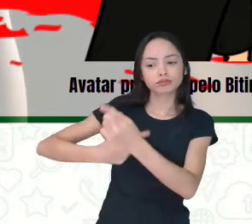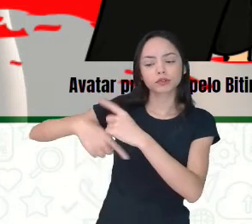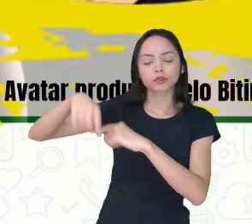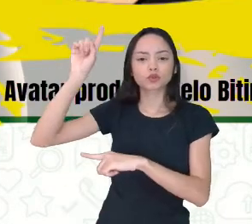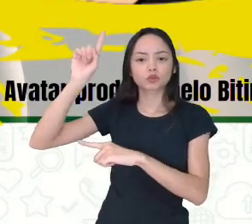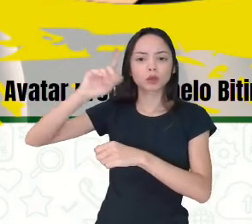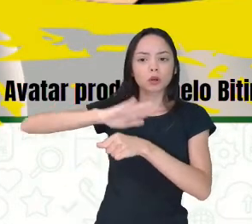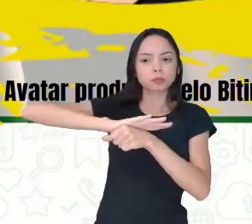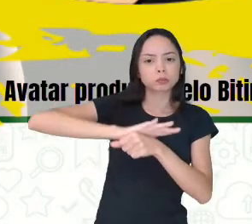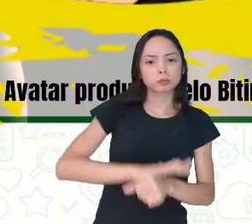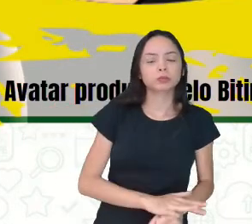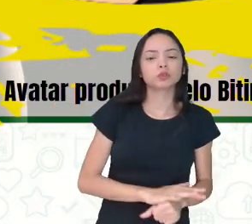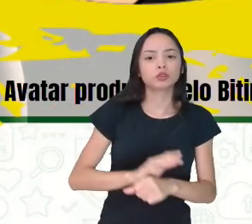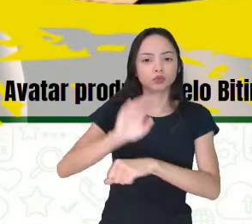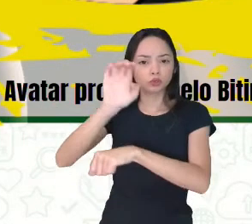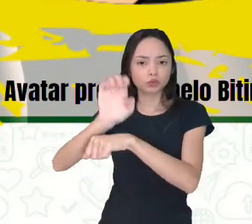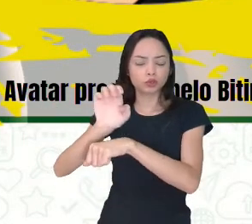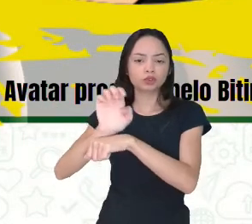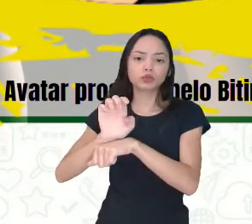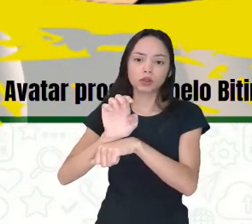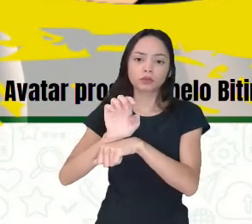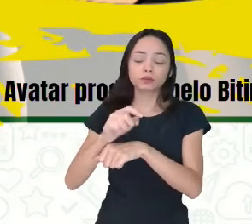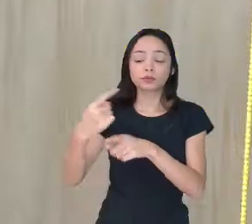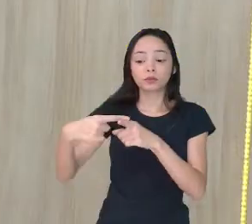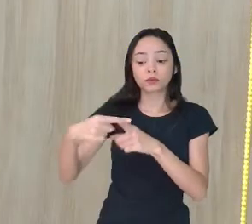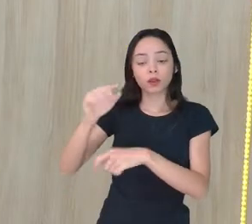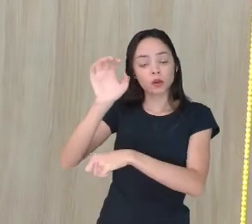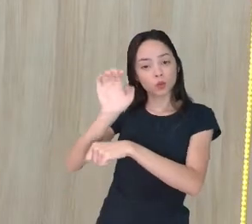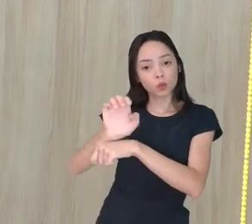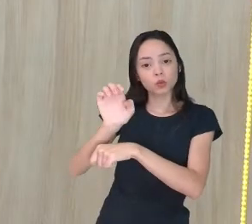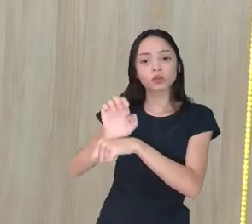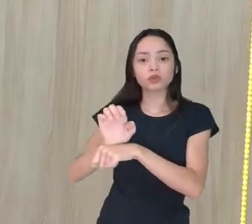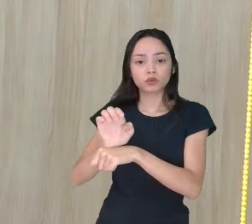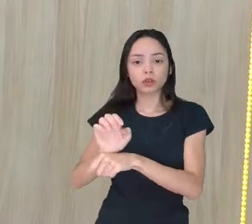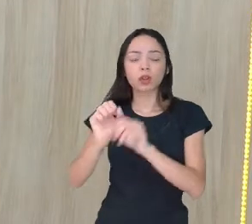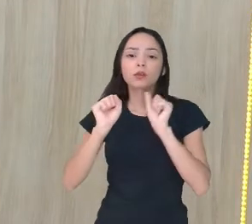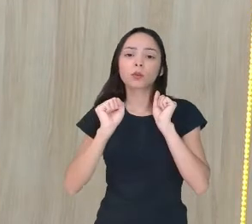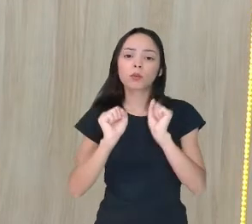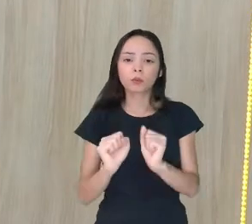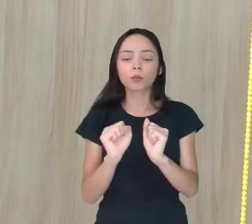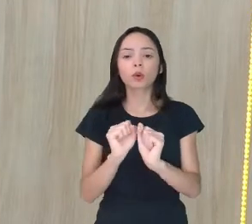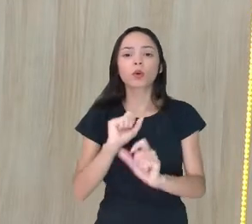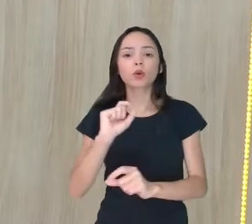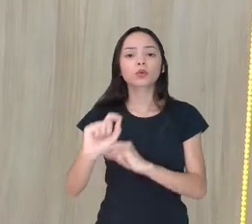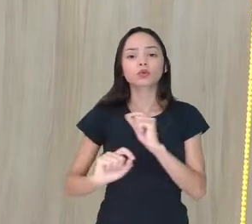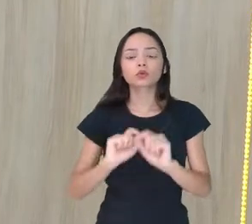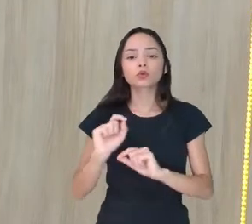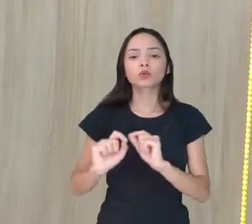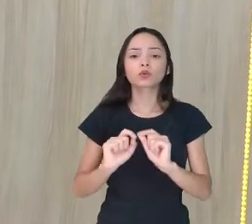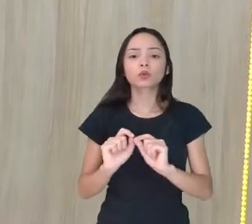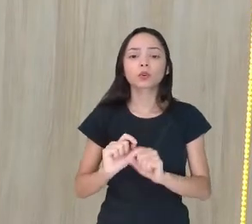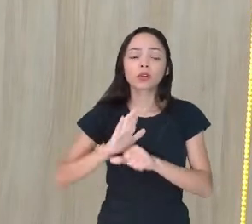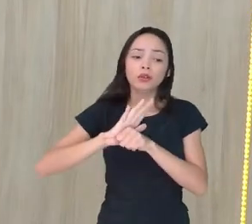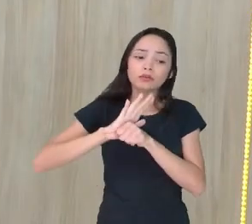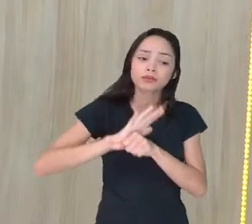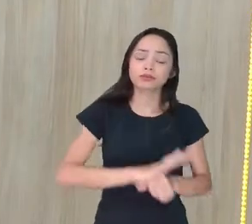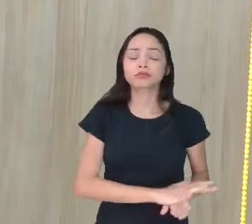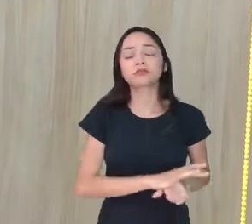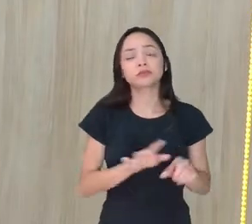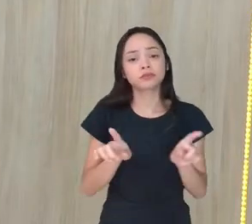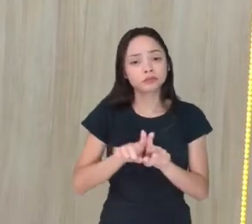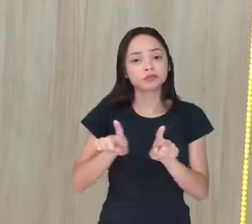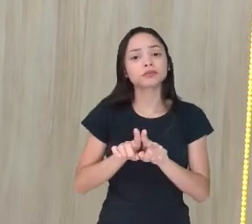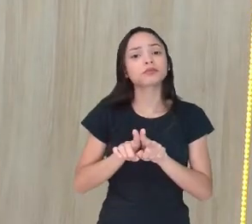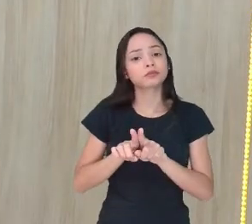do Estado. Porque o Estado ele pode atuar também como um instrumento de opressão, certo?